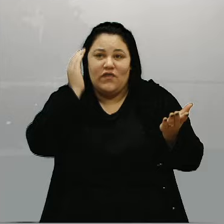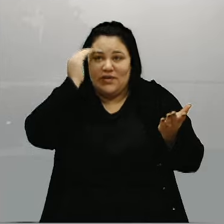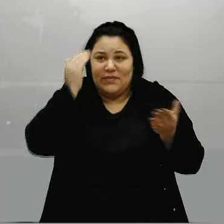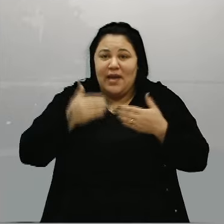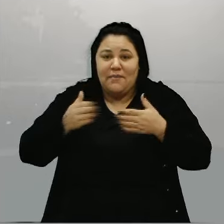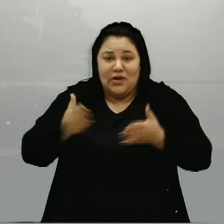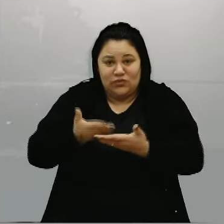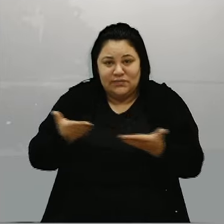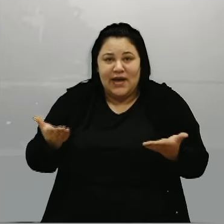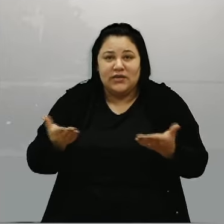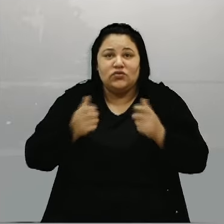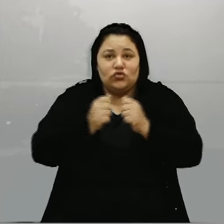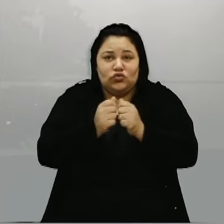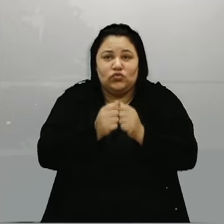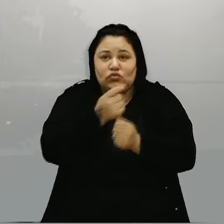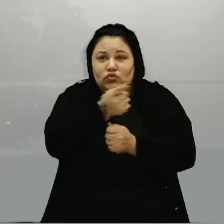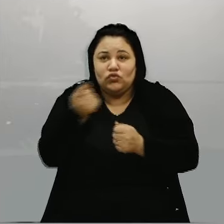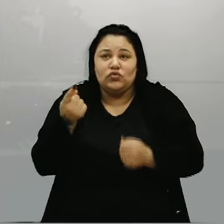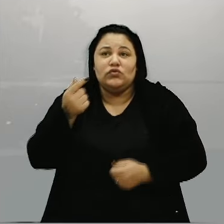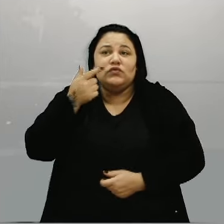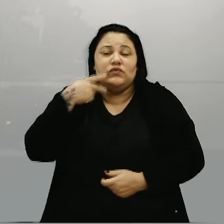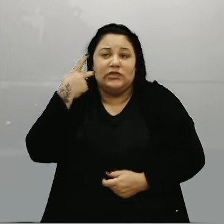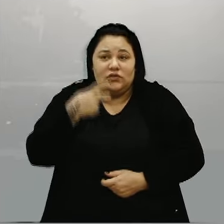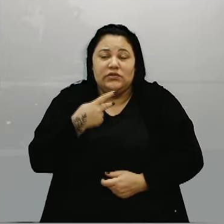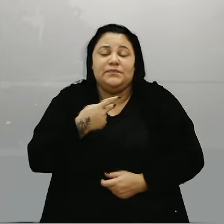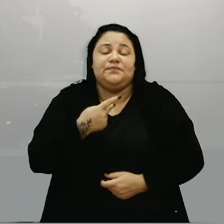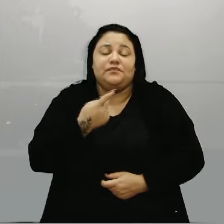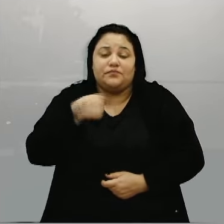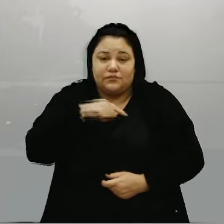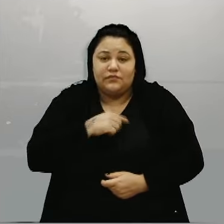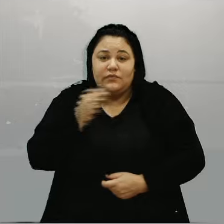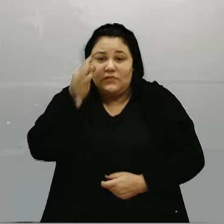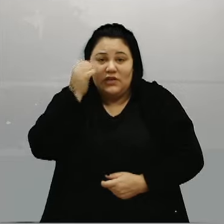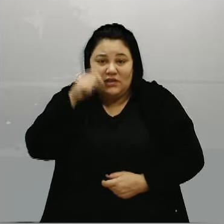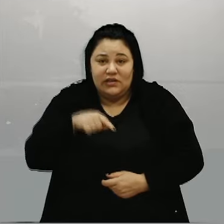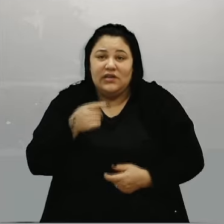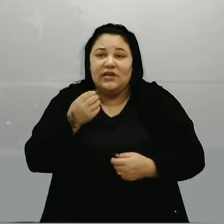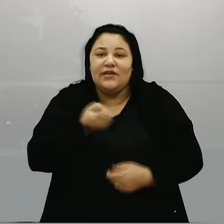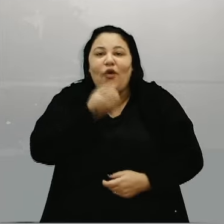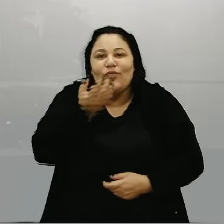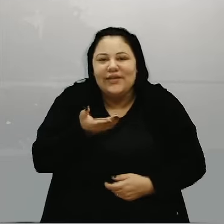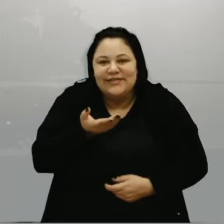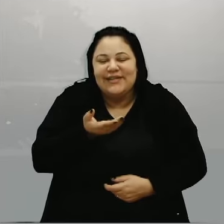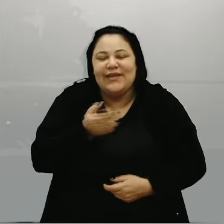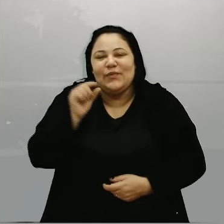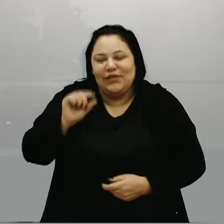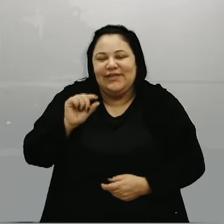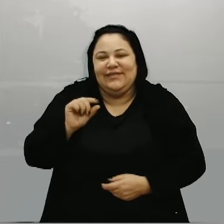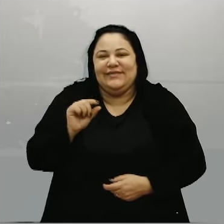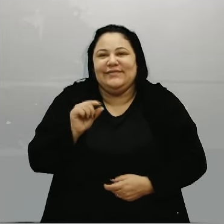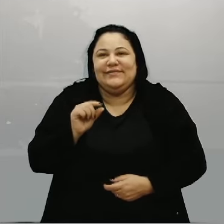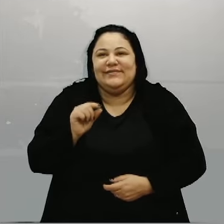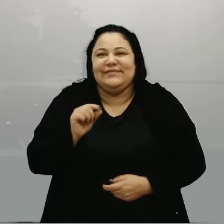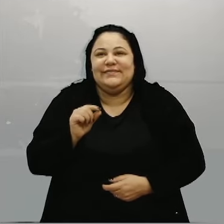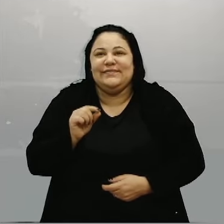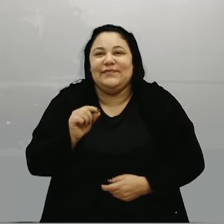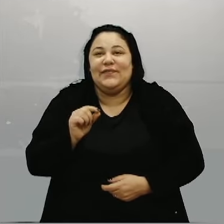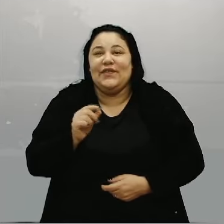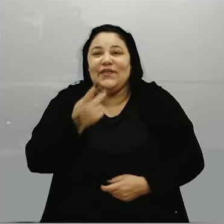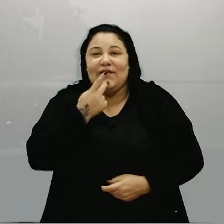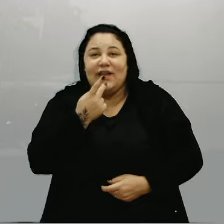oportunidade juntamente com os demais vereadores para nós estarmos aqui né compartilhando um pouquinho daquilo que nós temos feito daquilo que Deus tem